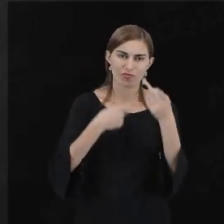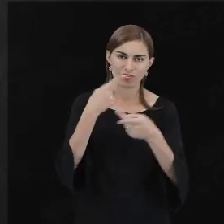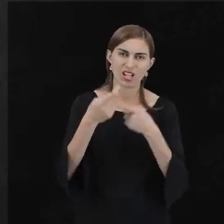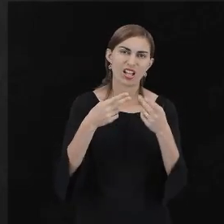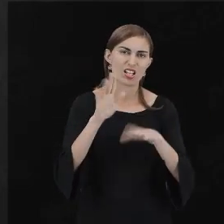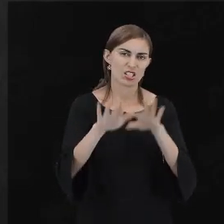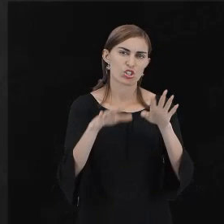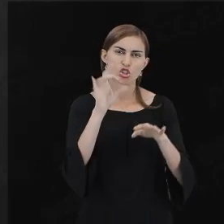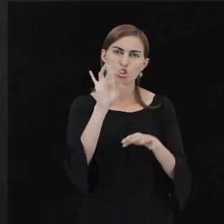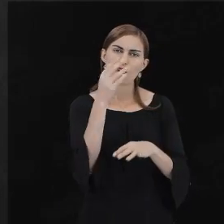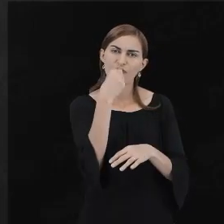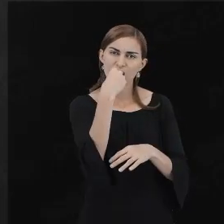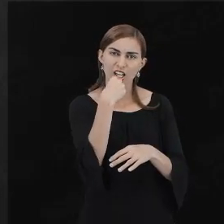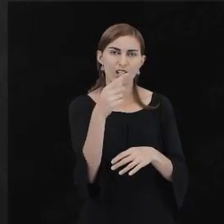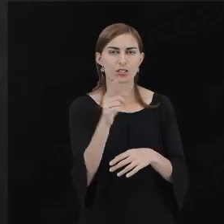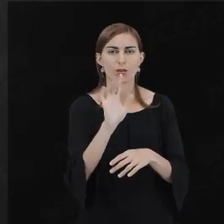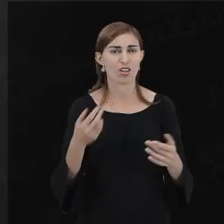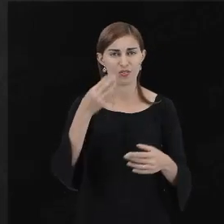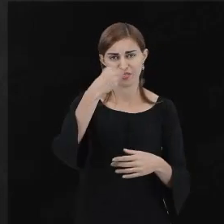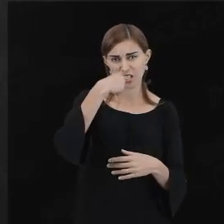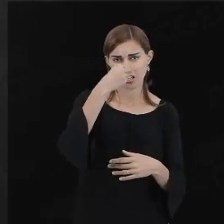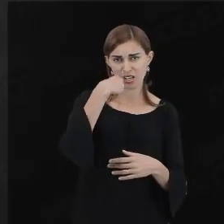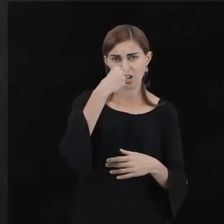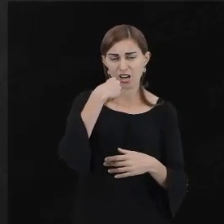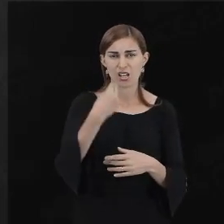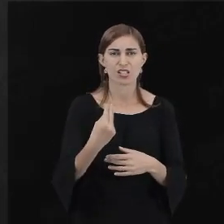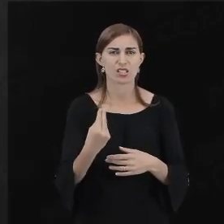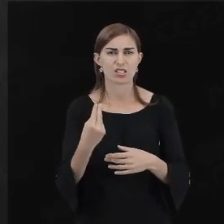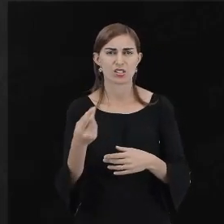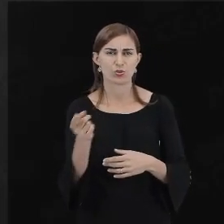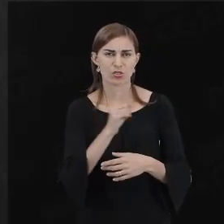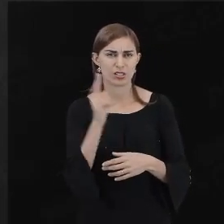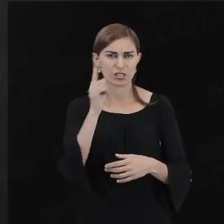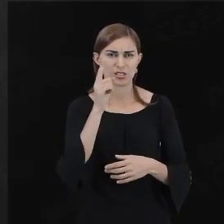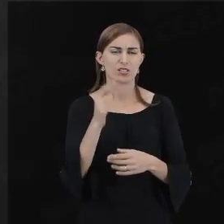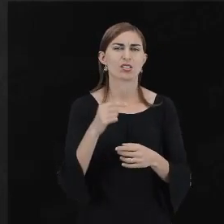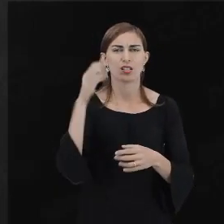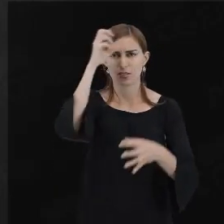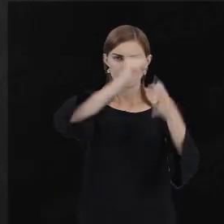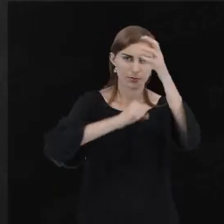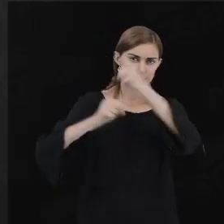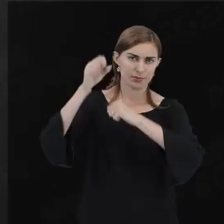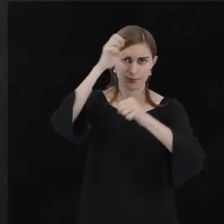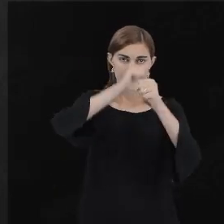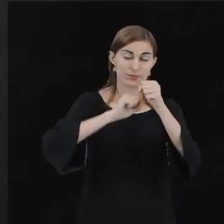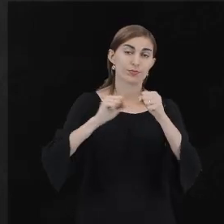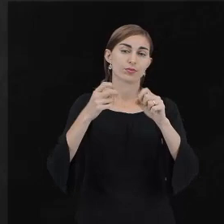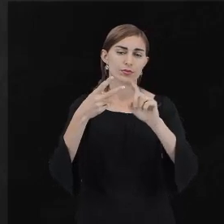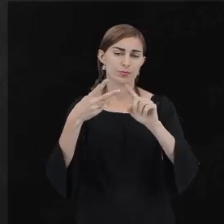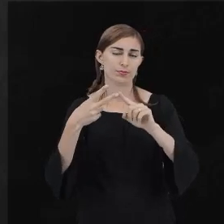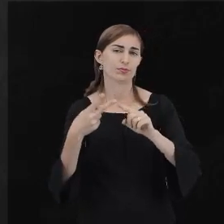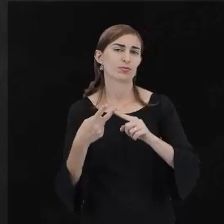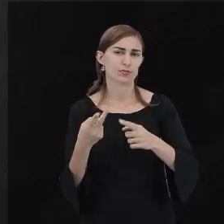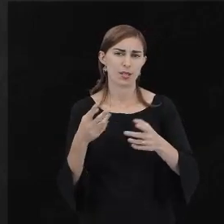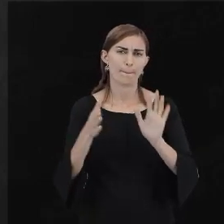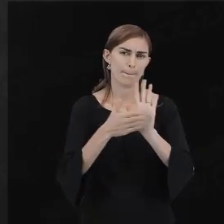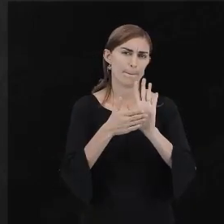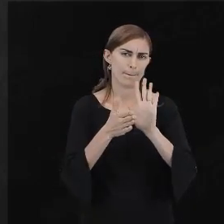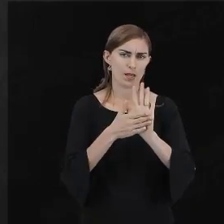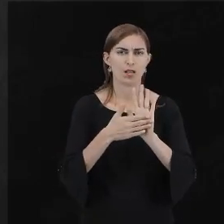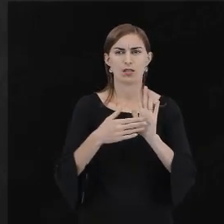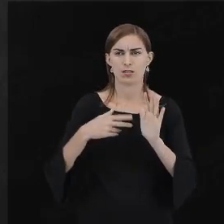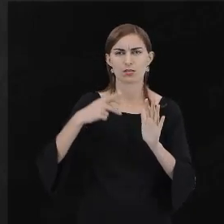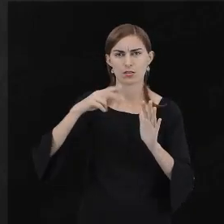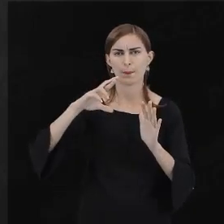a não aprendizagem. Não falarei mais nem de fracasso, mas da não aprendizagem